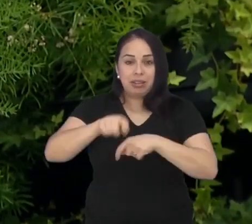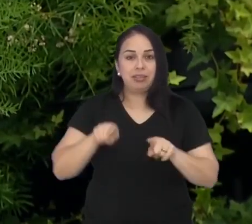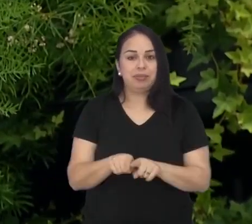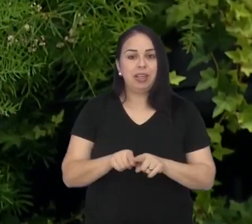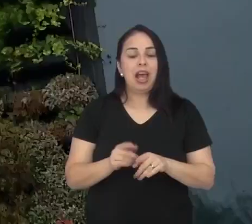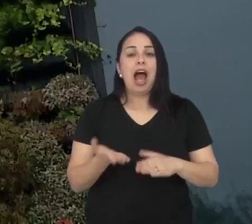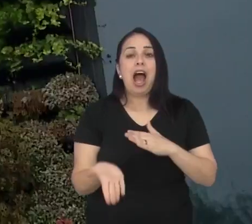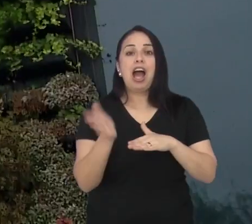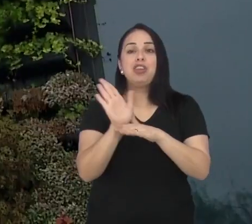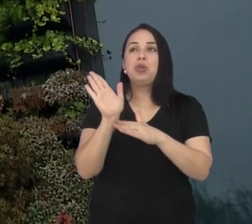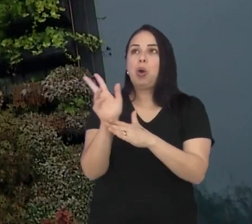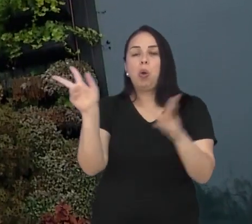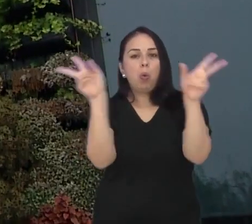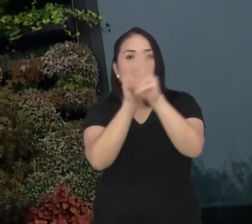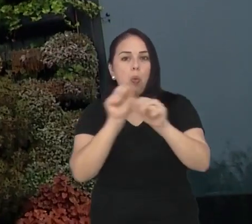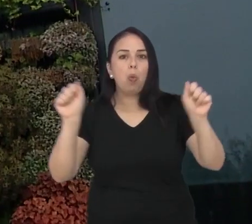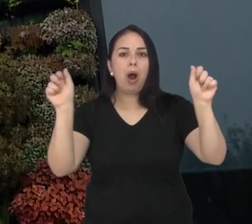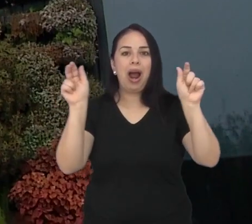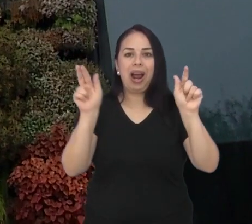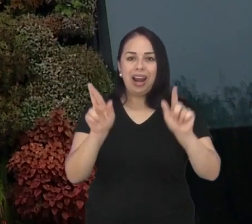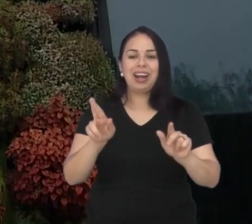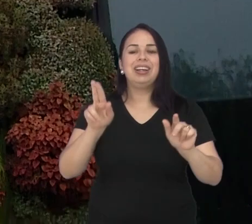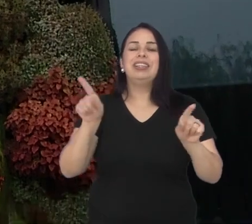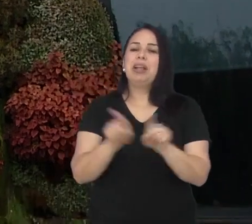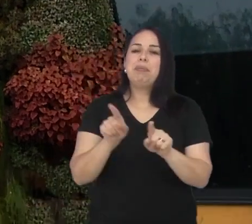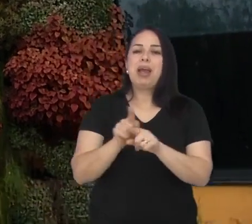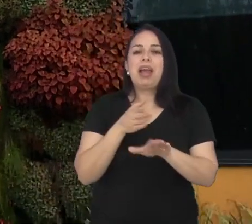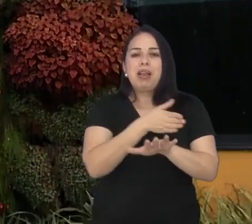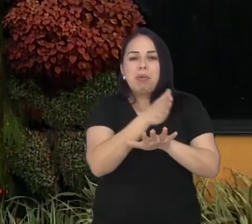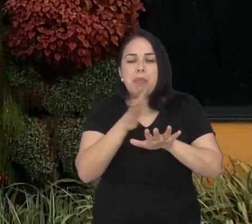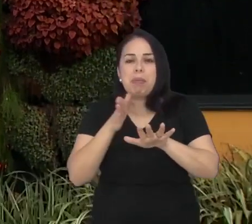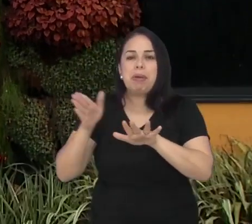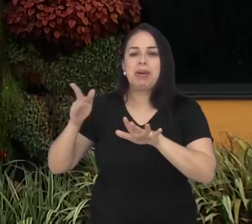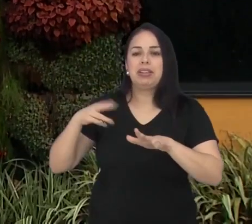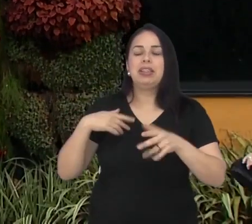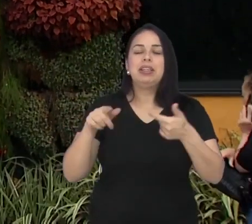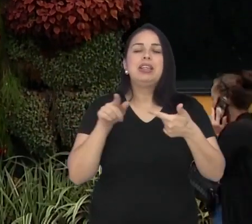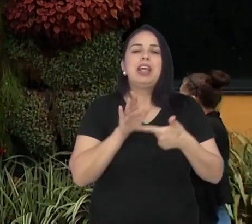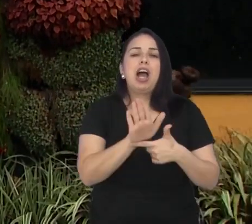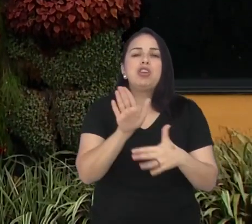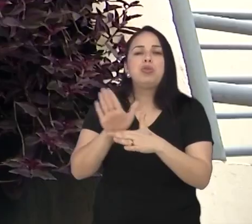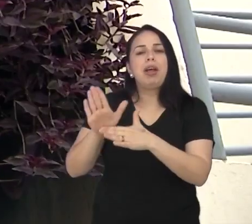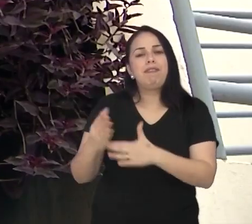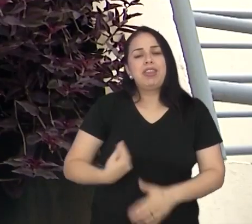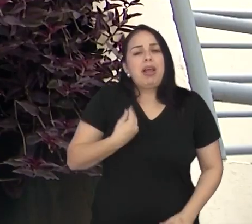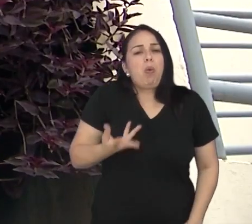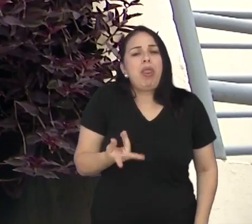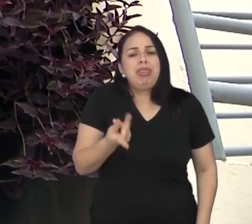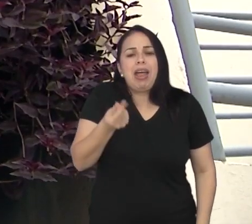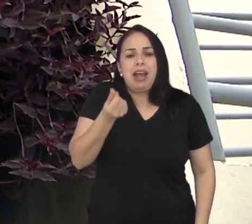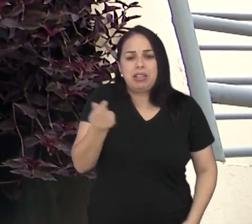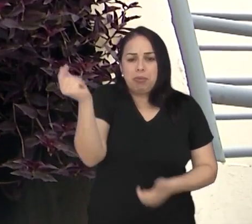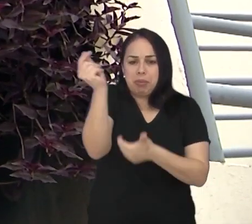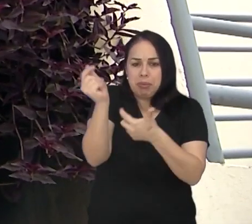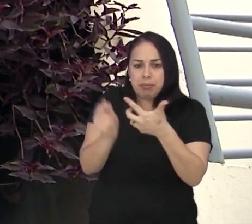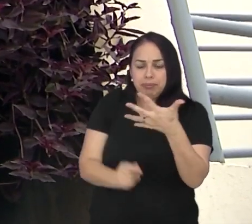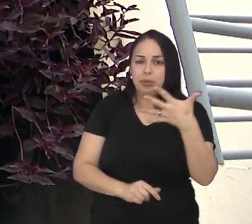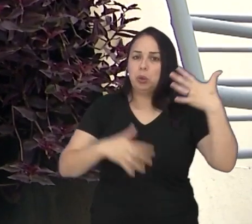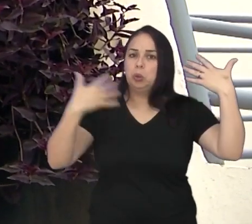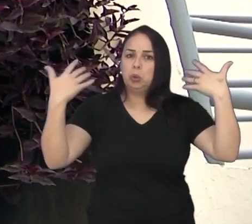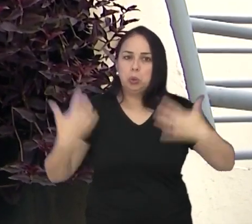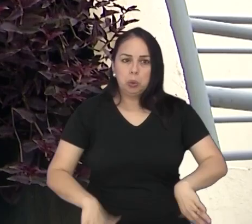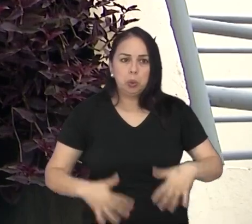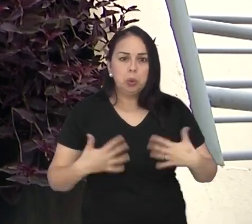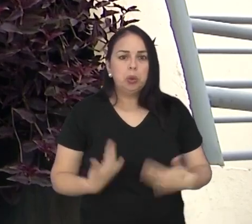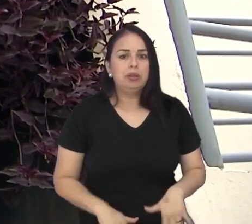e econômico. Plantas melhoram a qualidade do ar, resgatam a biodiversidade, colaboram com a qualidade de vida,